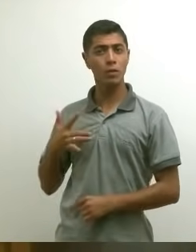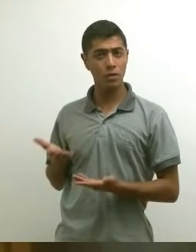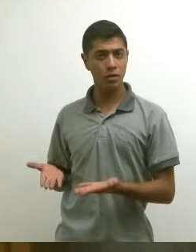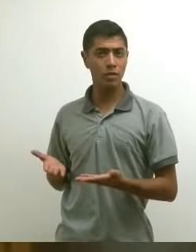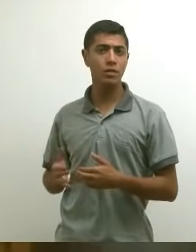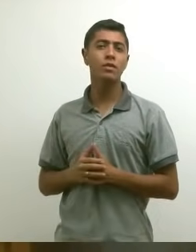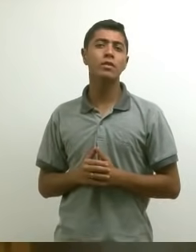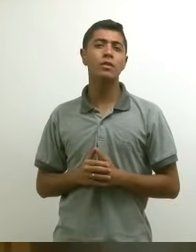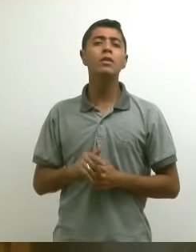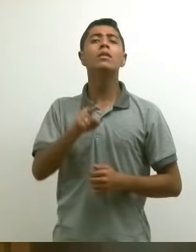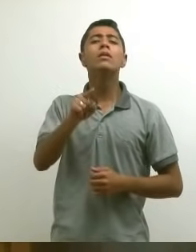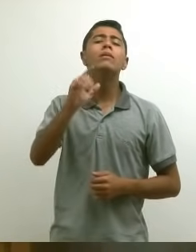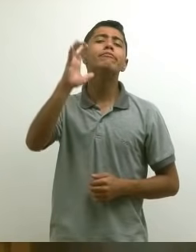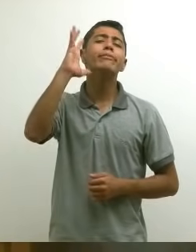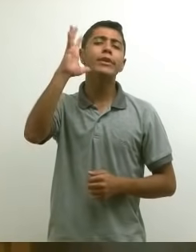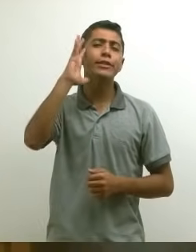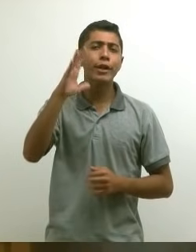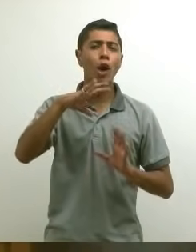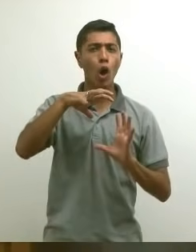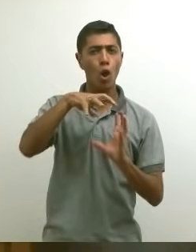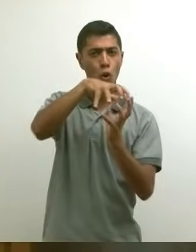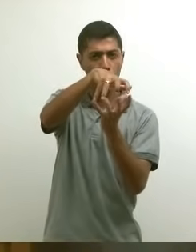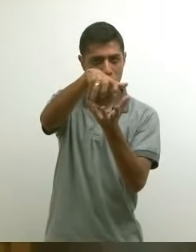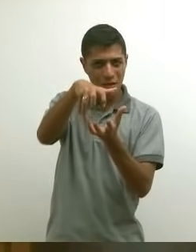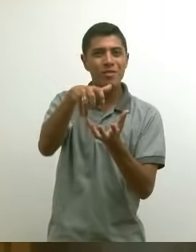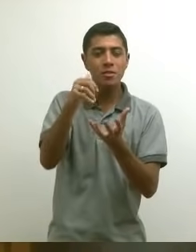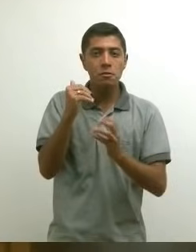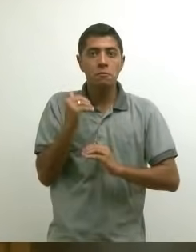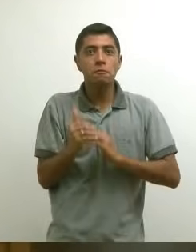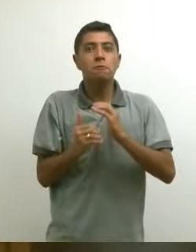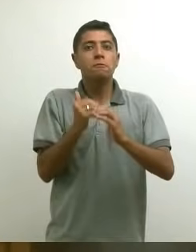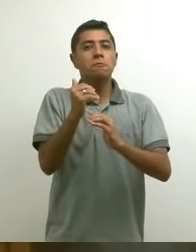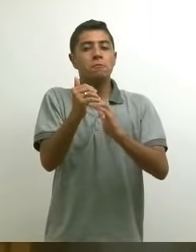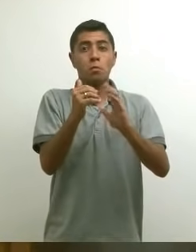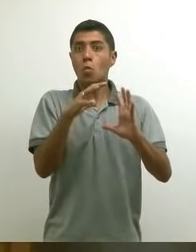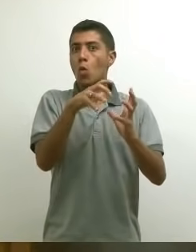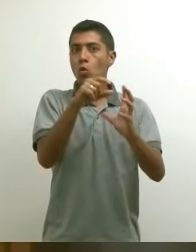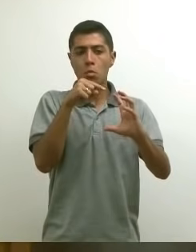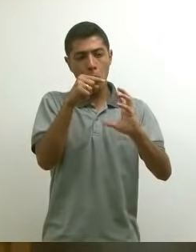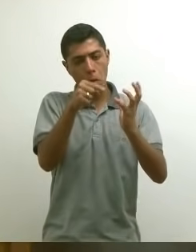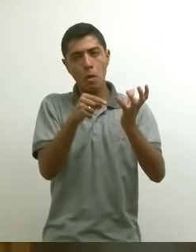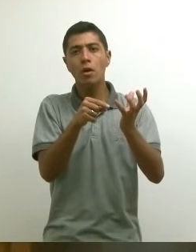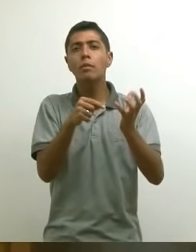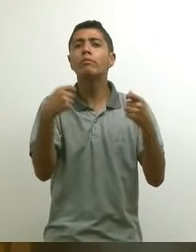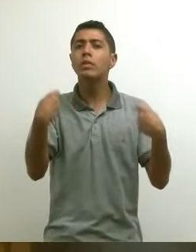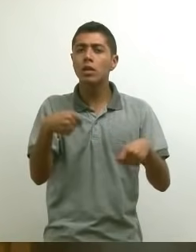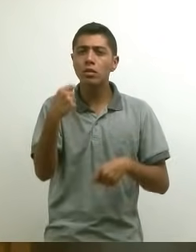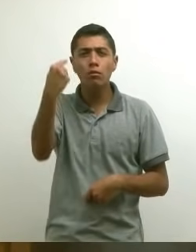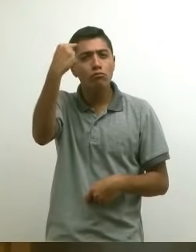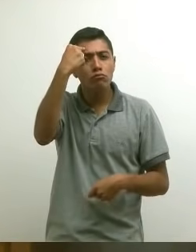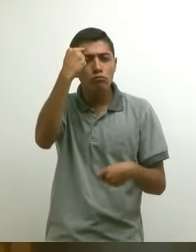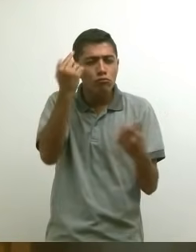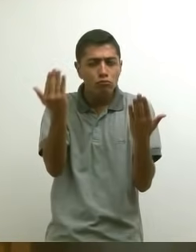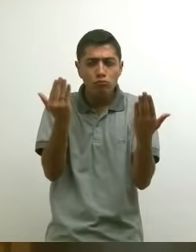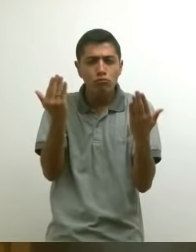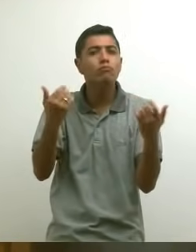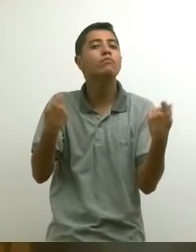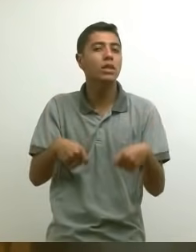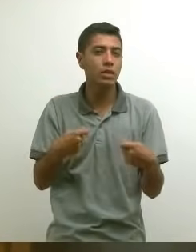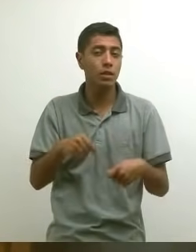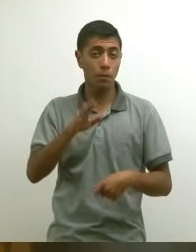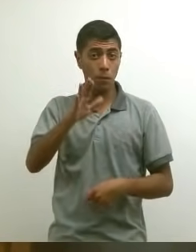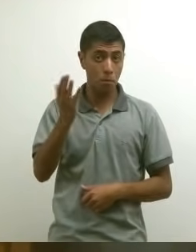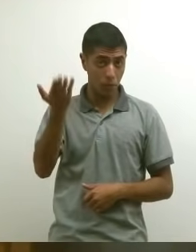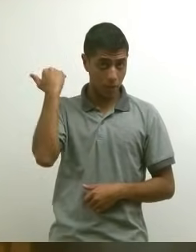é acho que assim tem que se colocar na balança eu fiz um projeto no passado com meu filho de 5 anos que era o